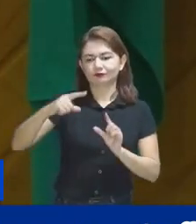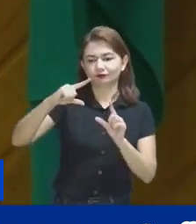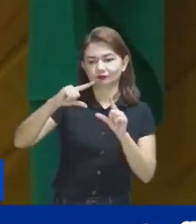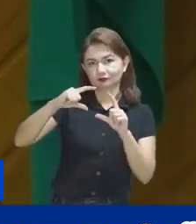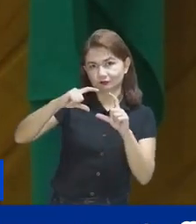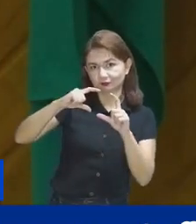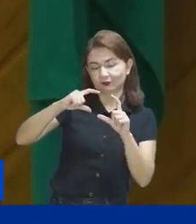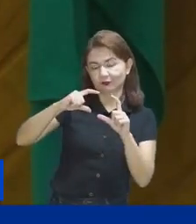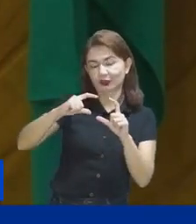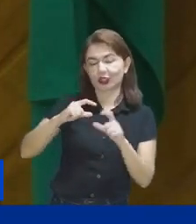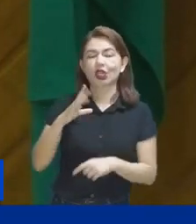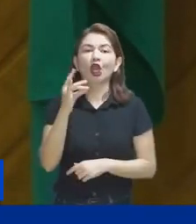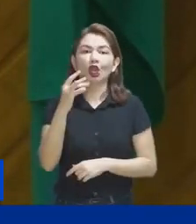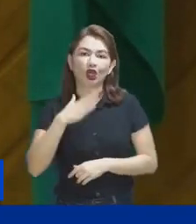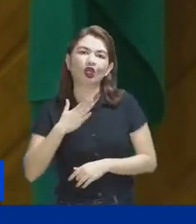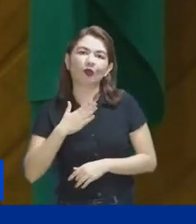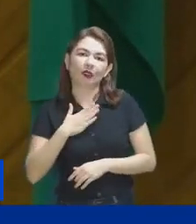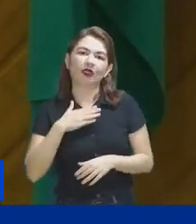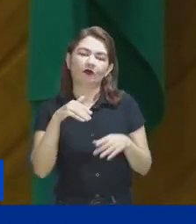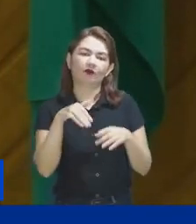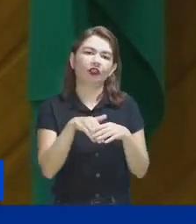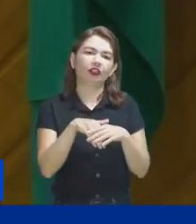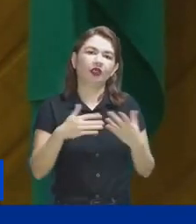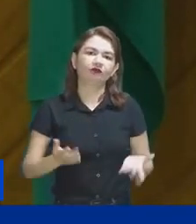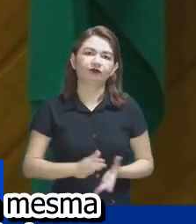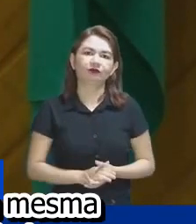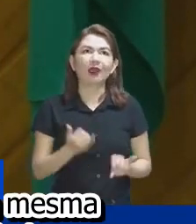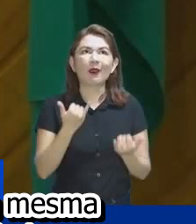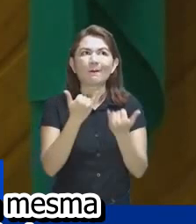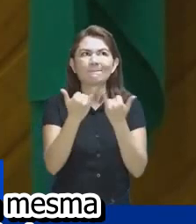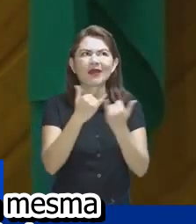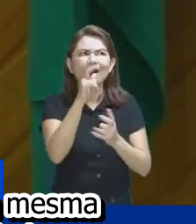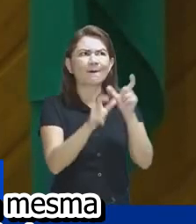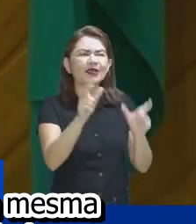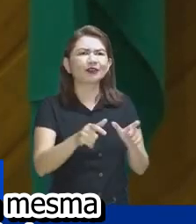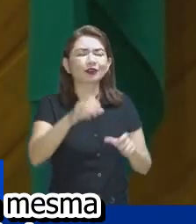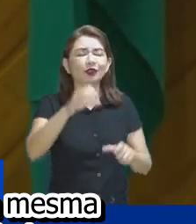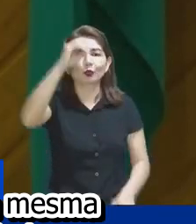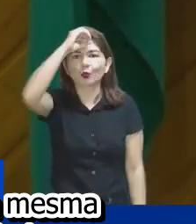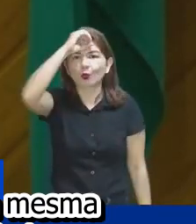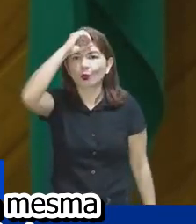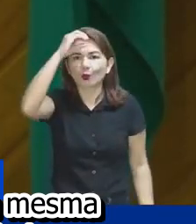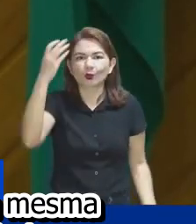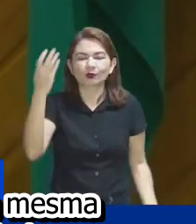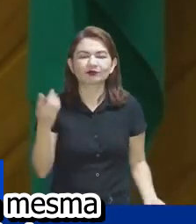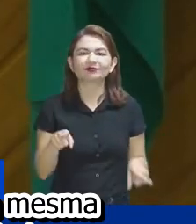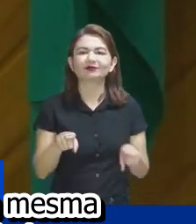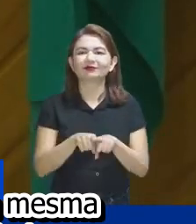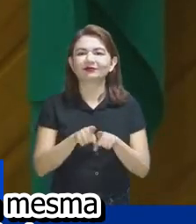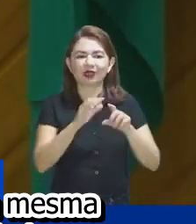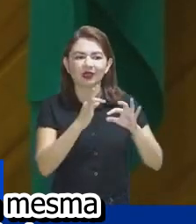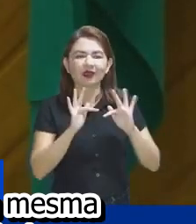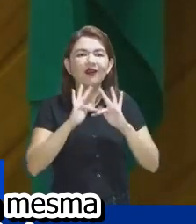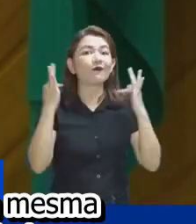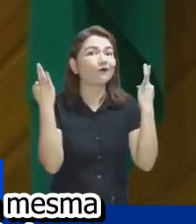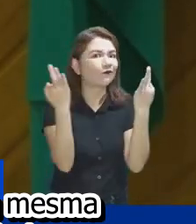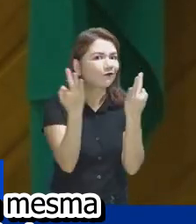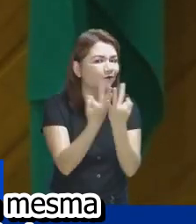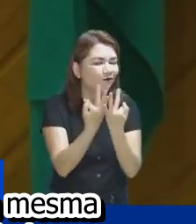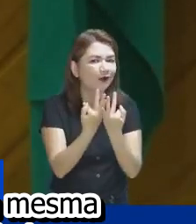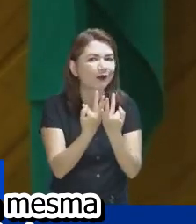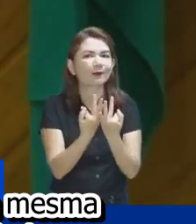colinha para a votação, demonstrando certa ingenuidade, que aparentemente as pessoas transportadas são da mesma família e moram no